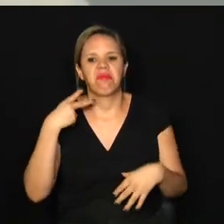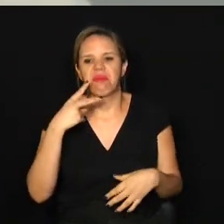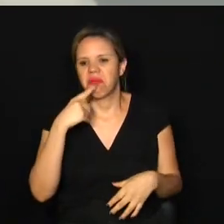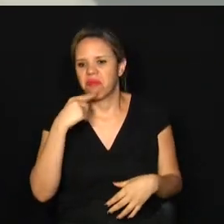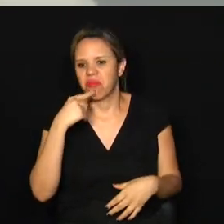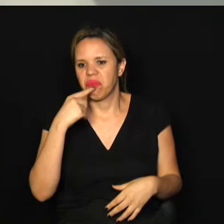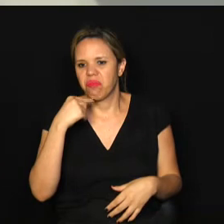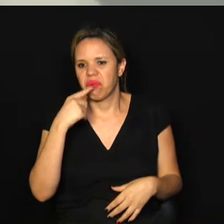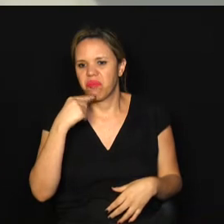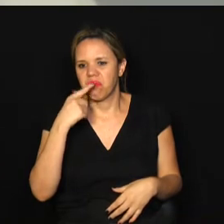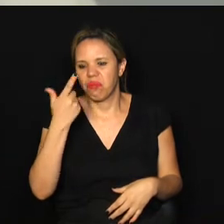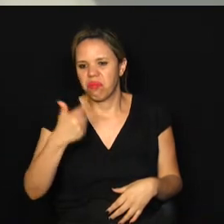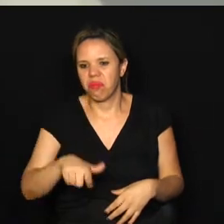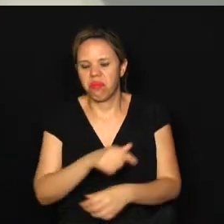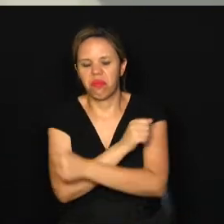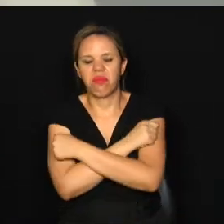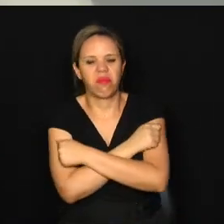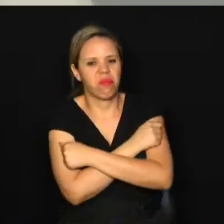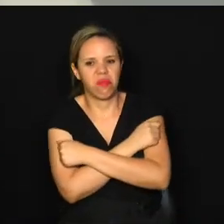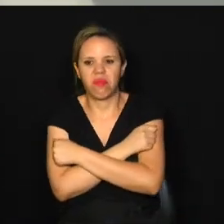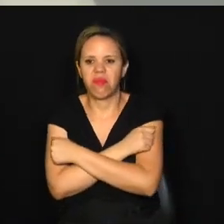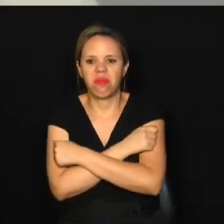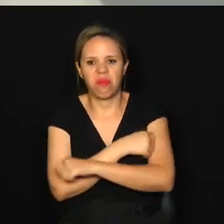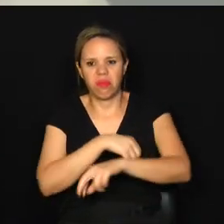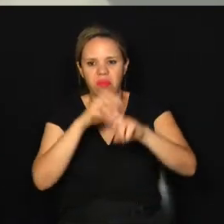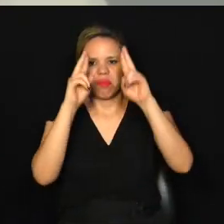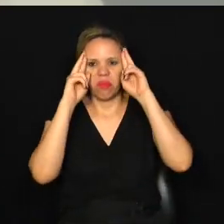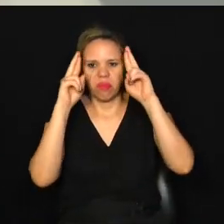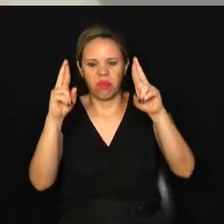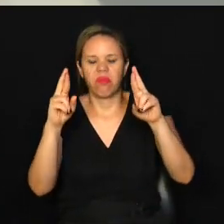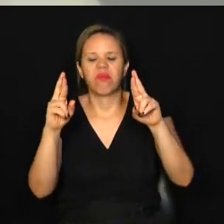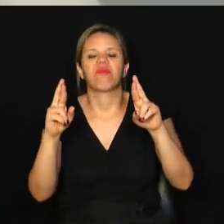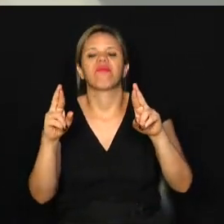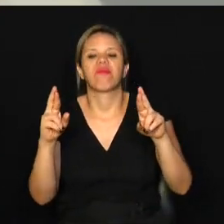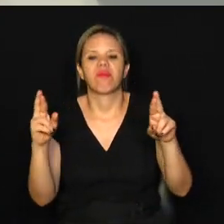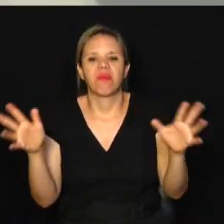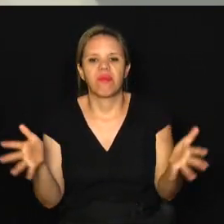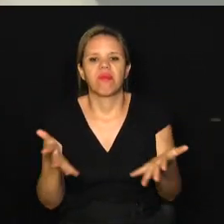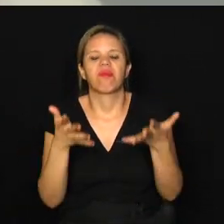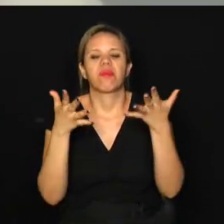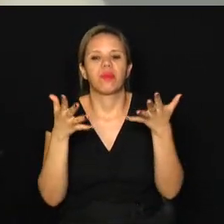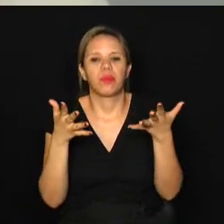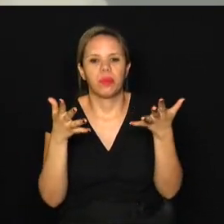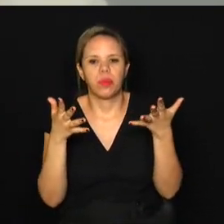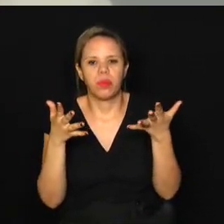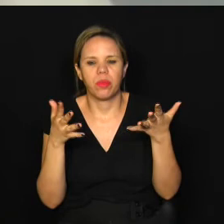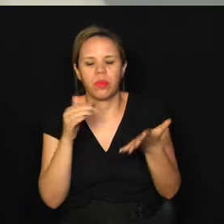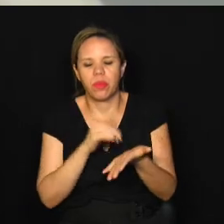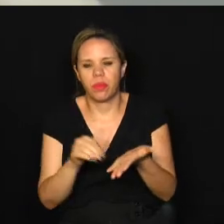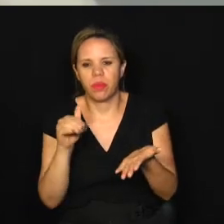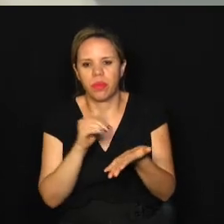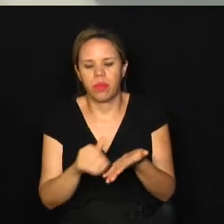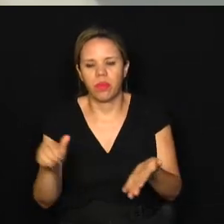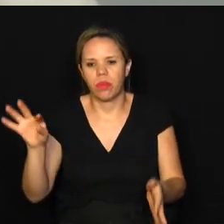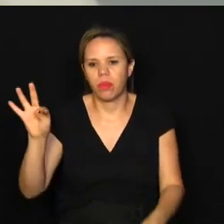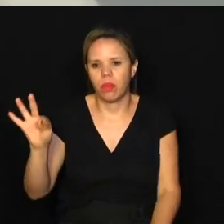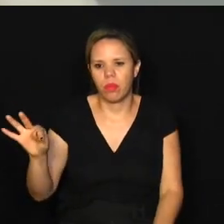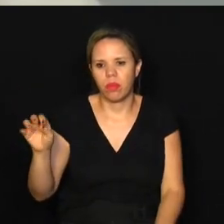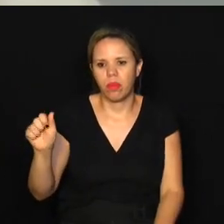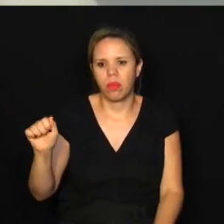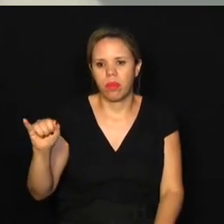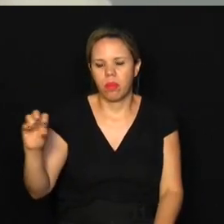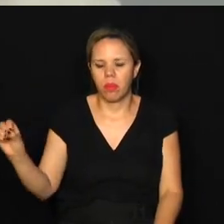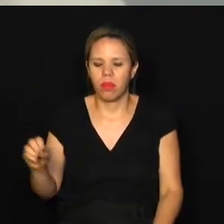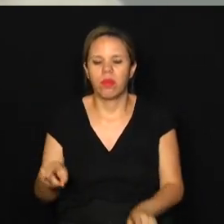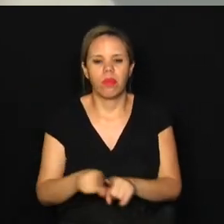Vermelho, uma vez mais o meu abraço, o meu respeito, a minha consideração ao nobre senhor secretário Tarcísio, ao